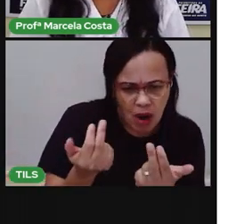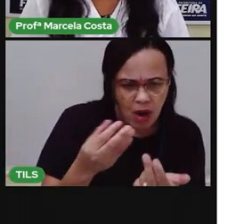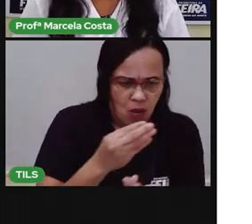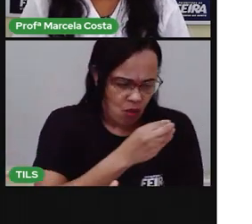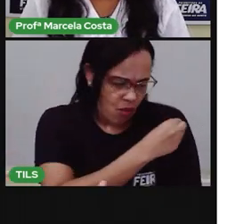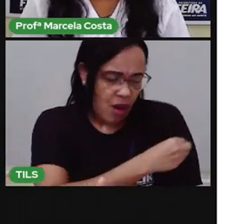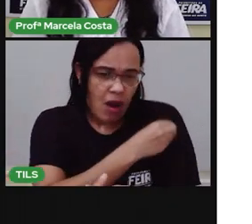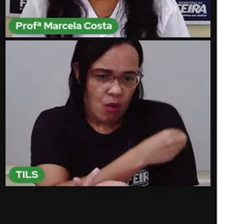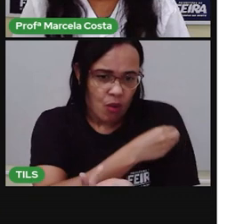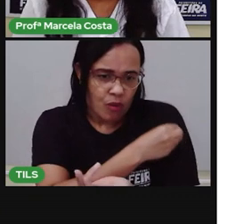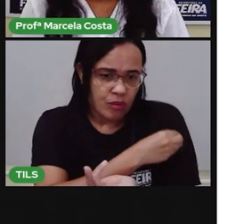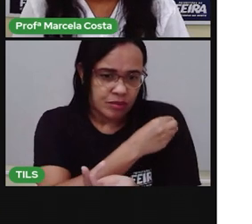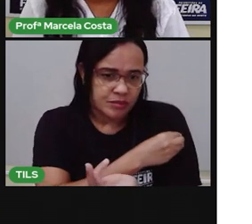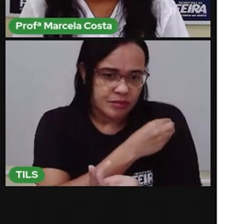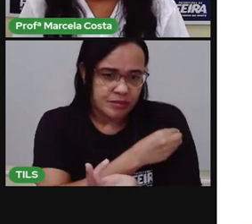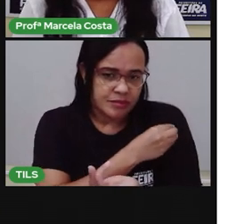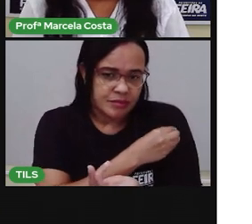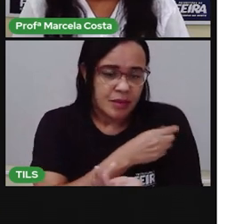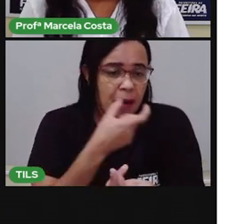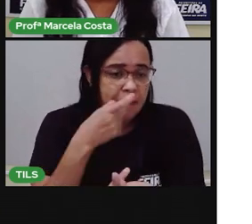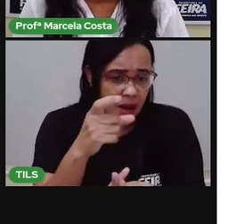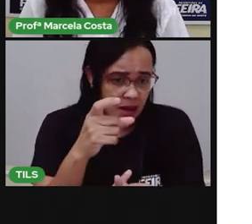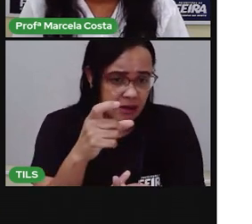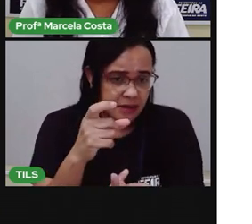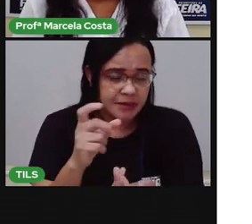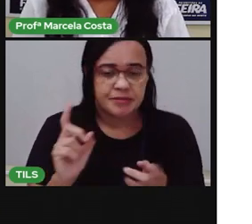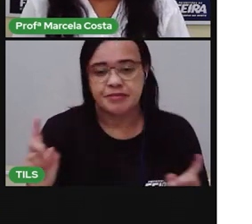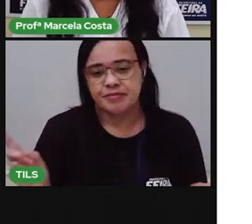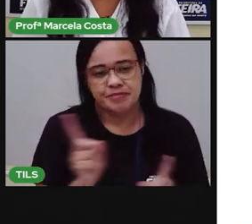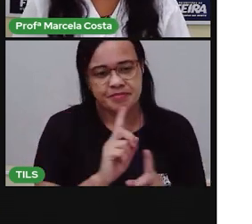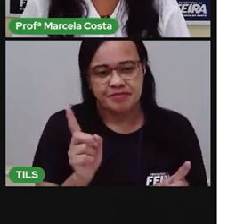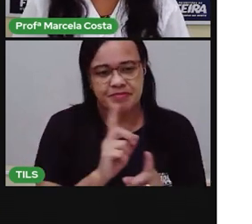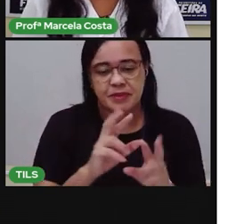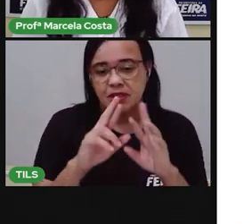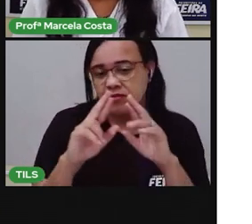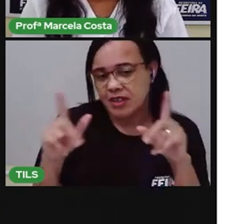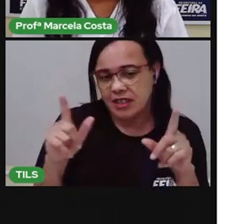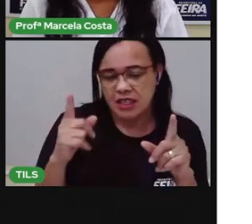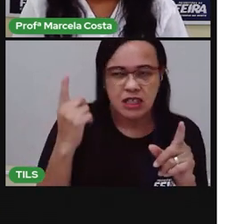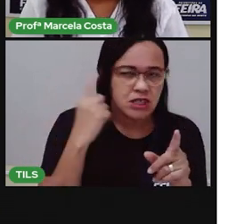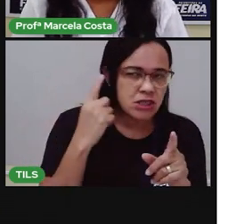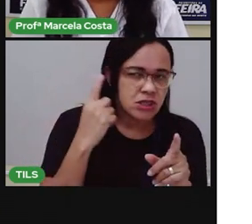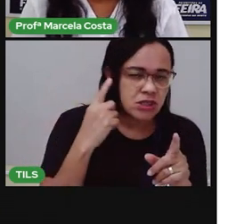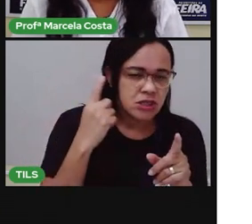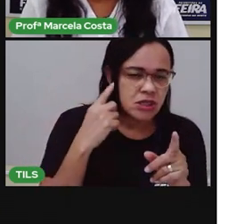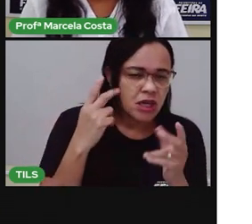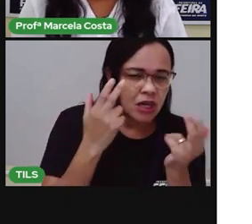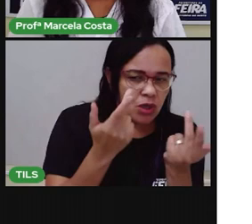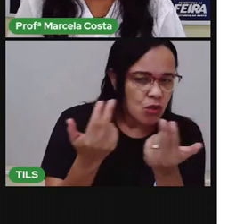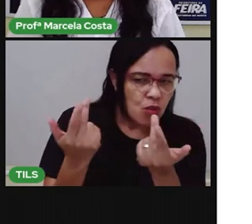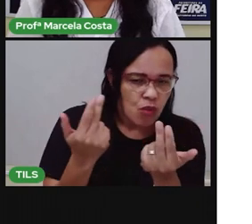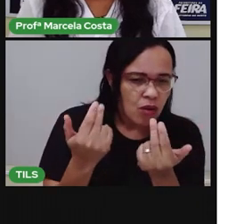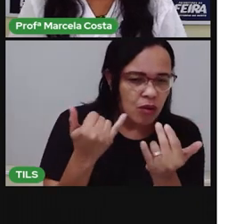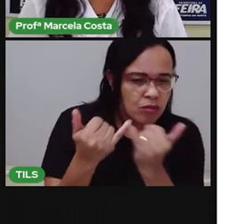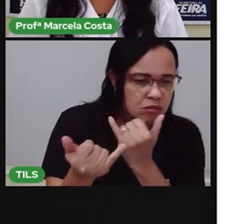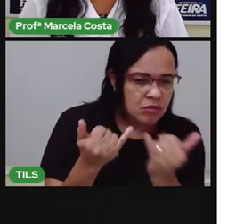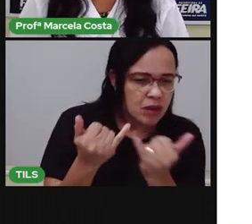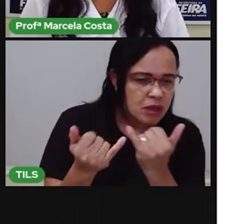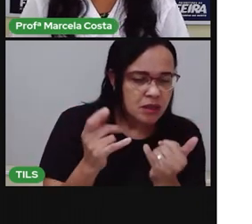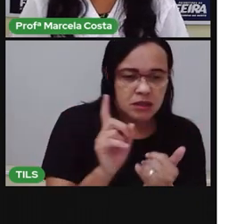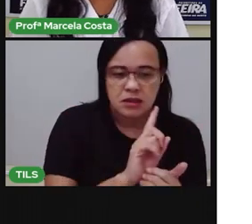Quando eu falo aí, ó, água, álcool, você ouve o mesmo som no início?